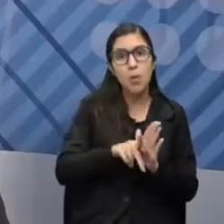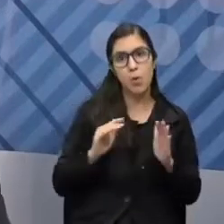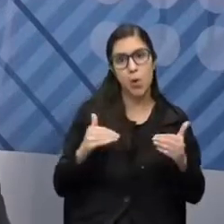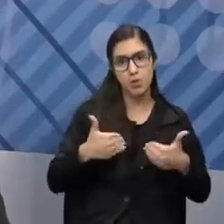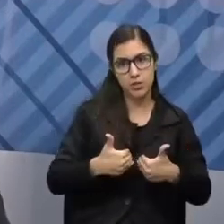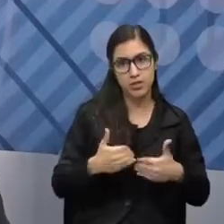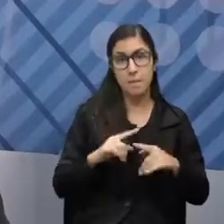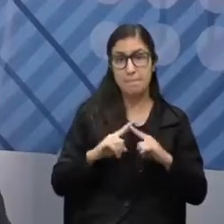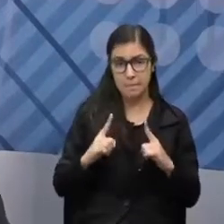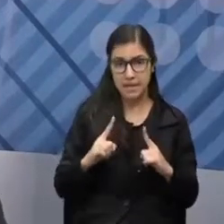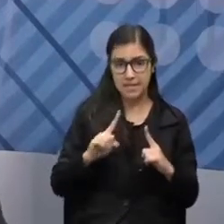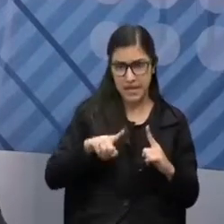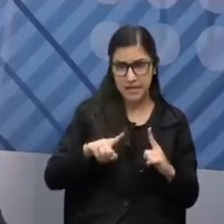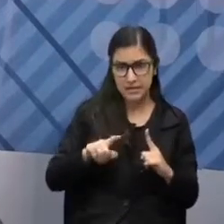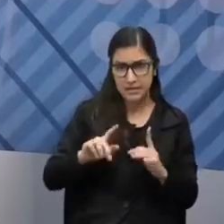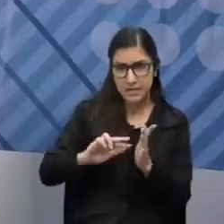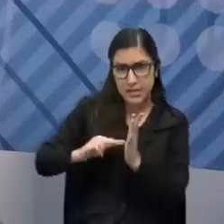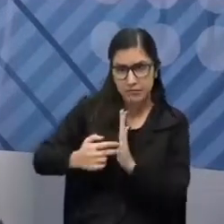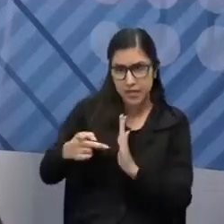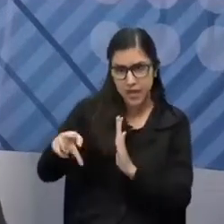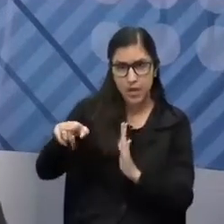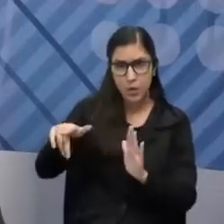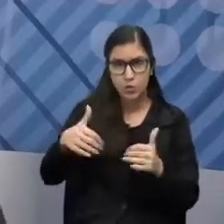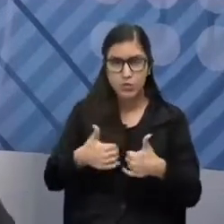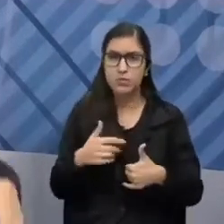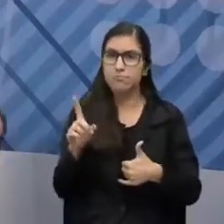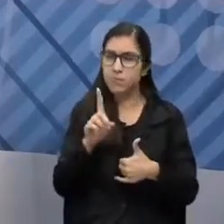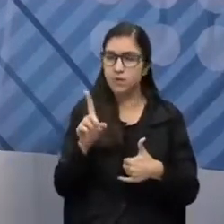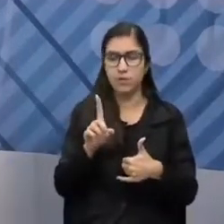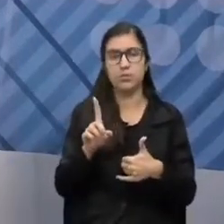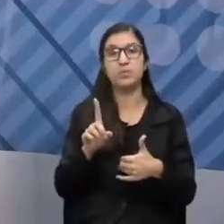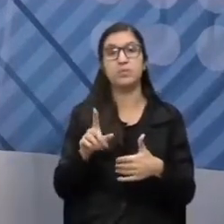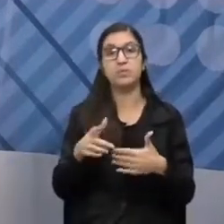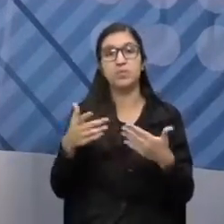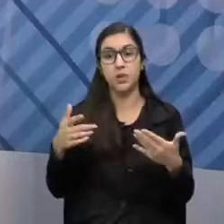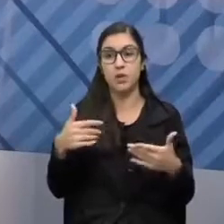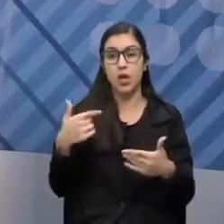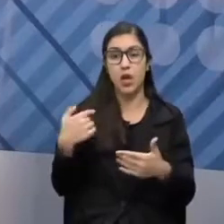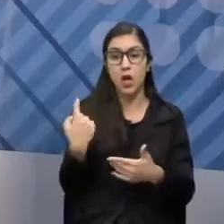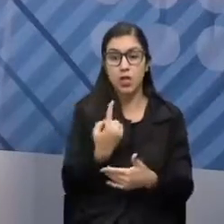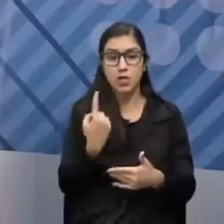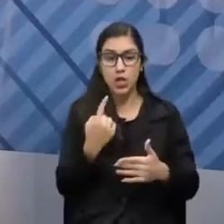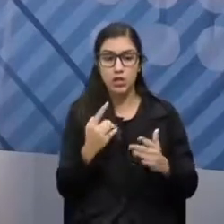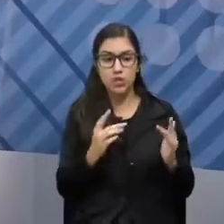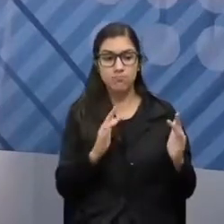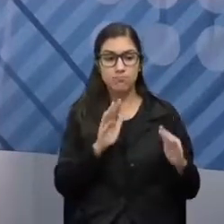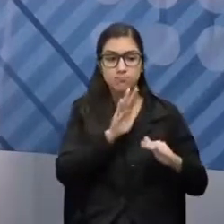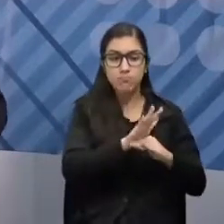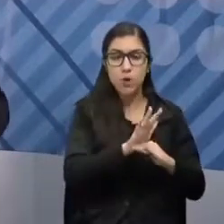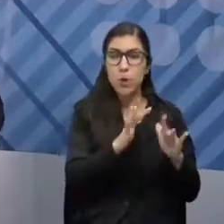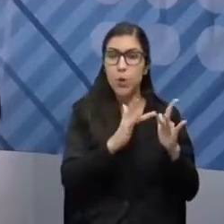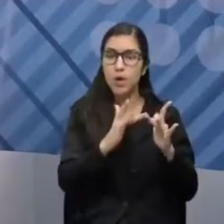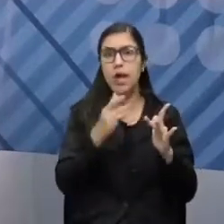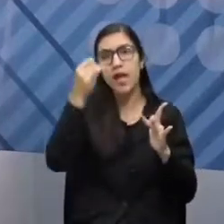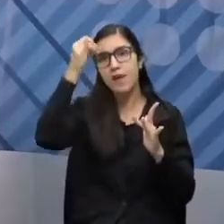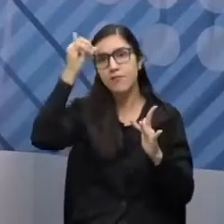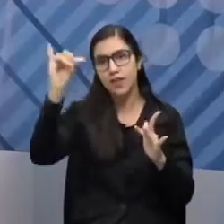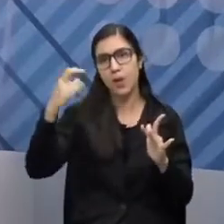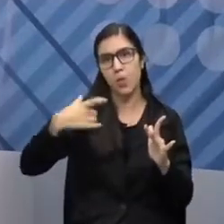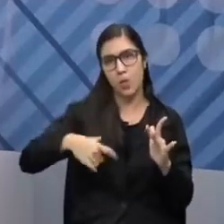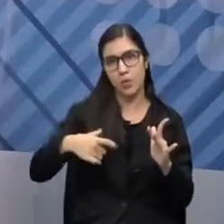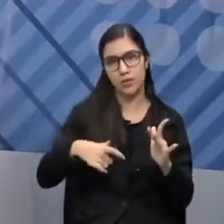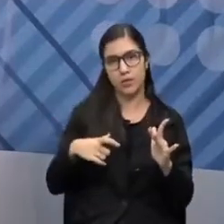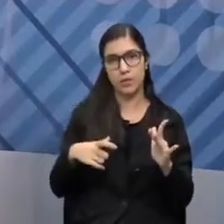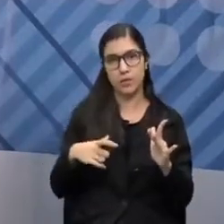mas não é uma criança autista. E nós trabalhamos e nos conectamos com essa criança, com o mundo, para evitar esse tipo de